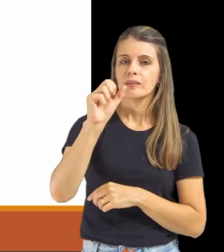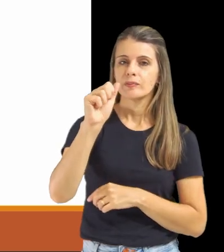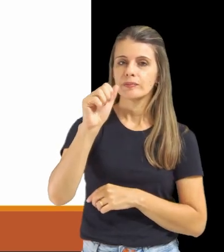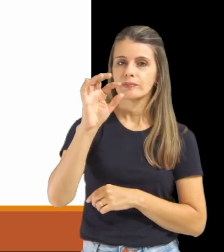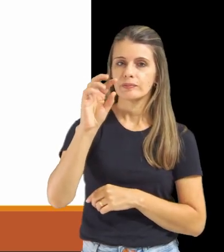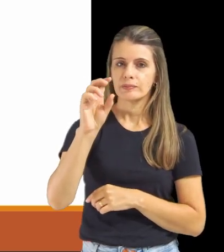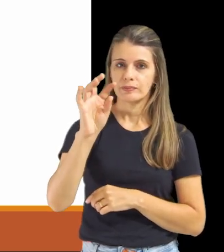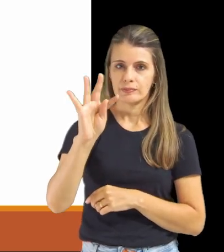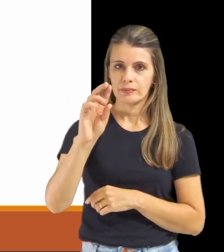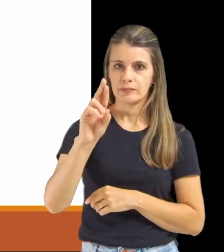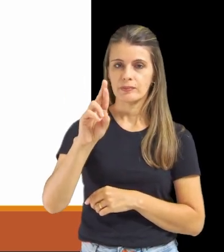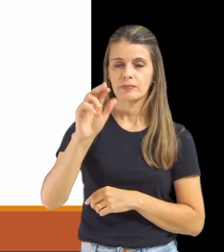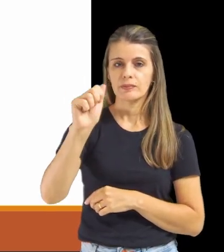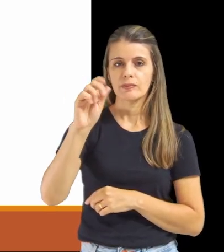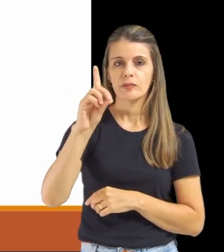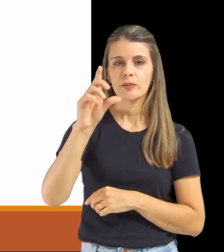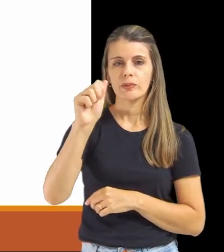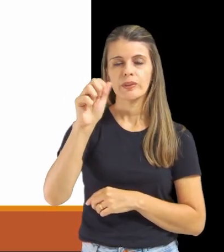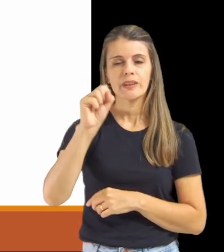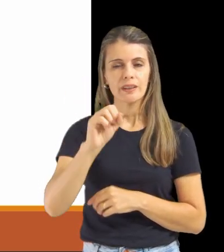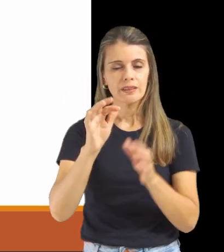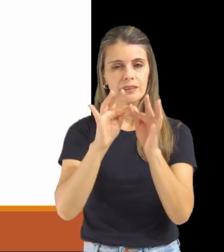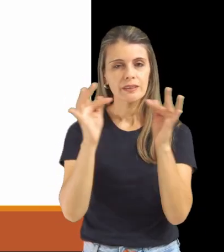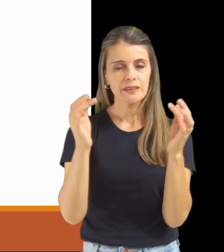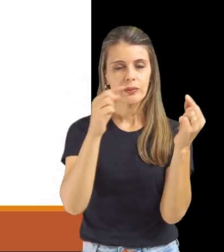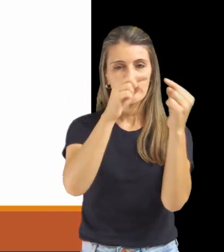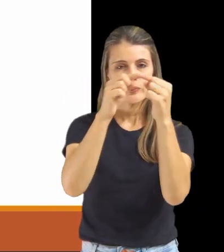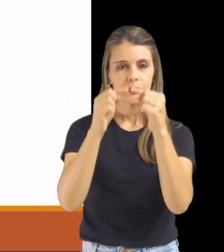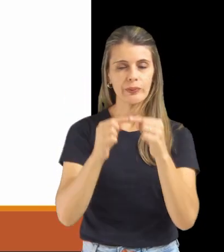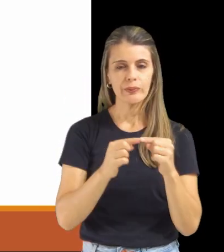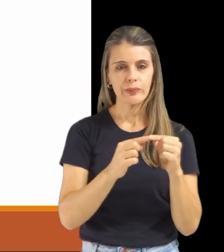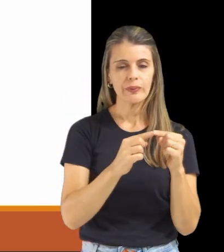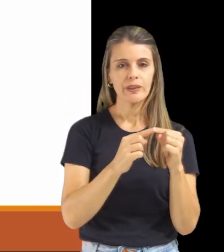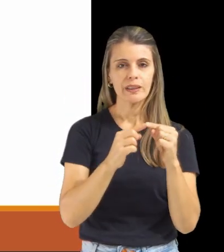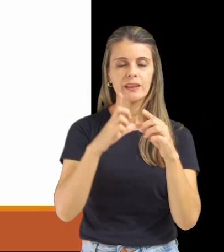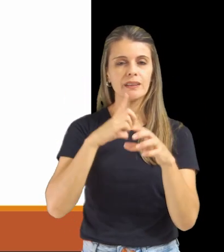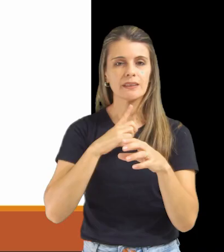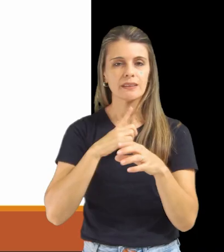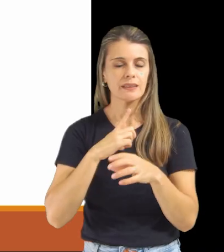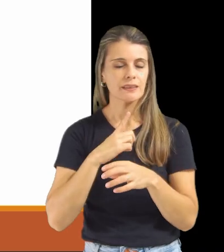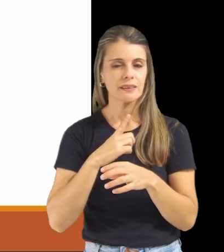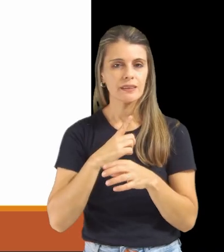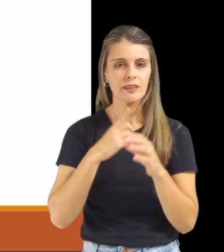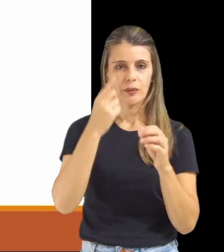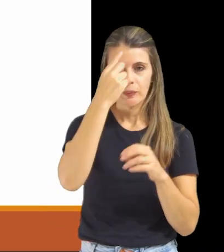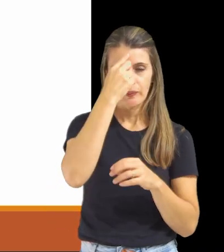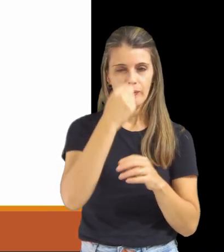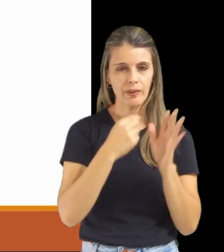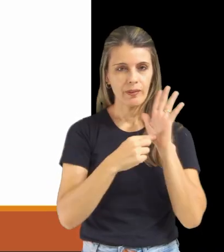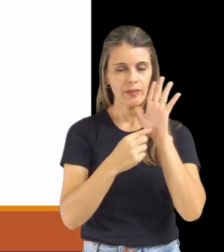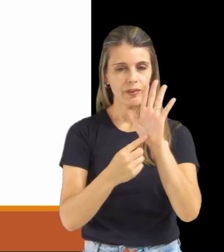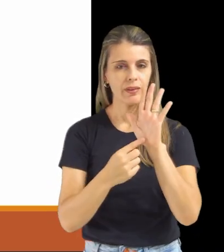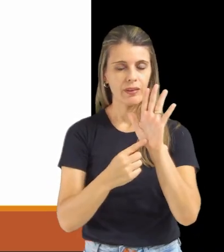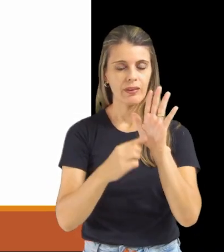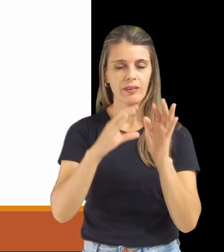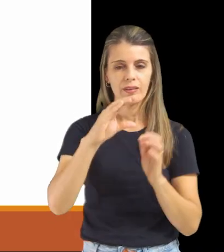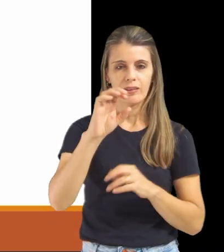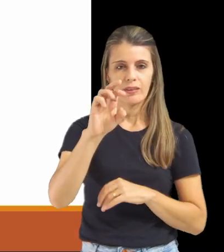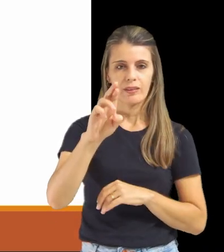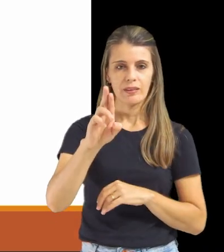aquelas que entre os carbonos são ligações simples. As ceras, a gente pode citar a cera,